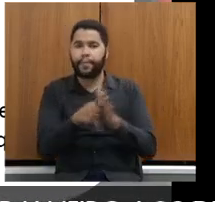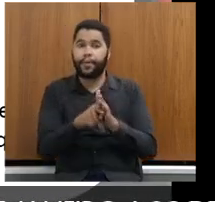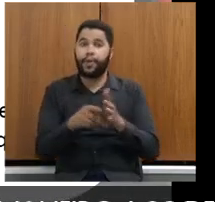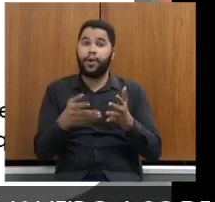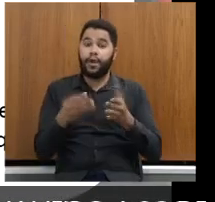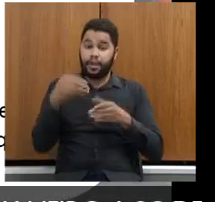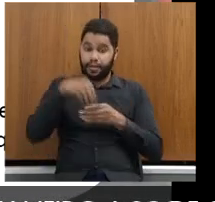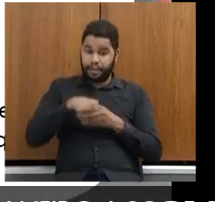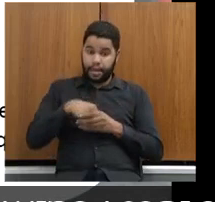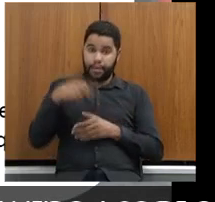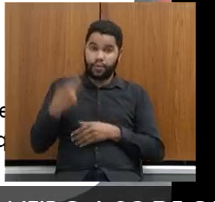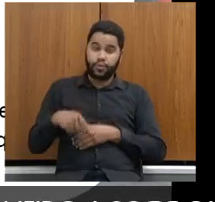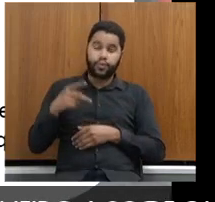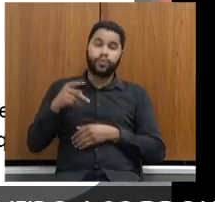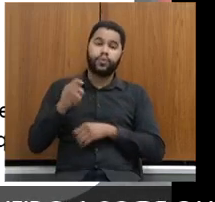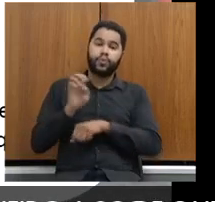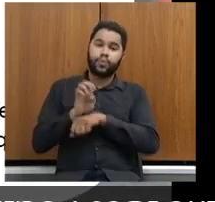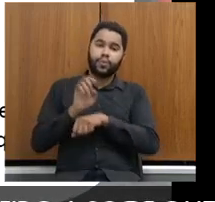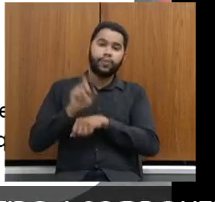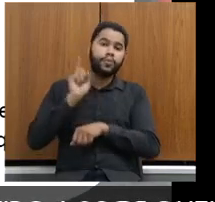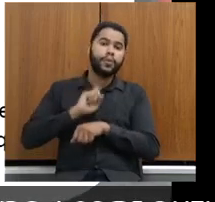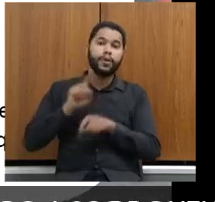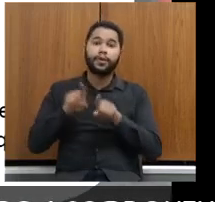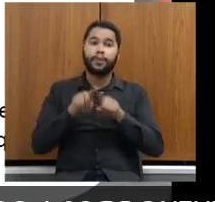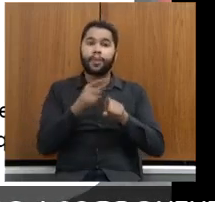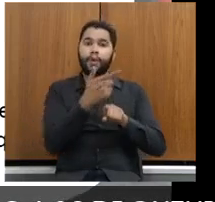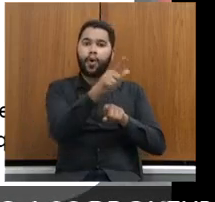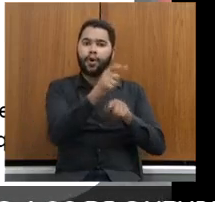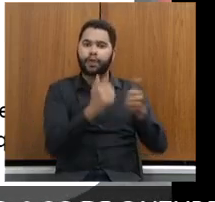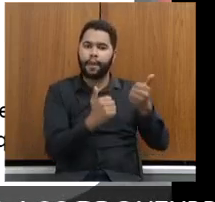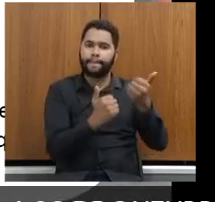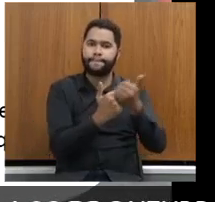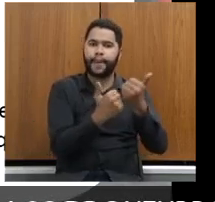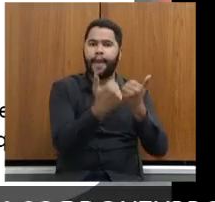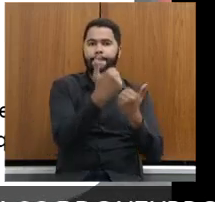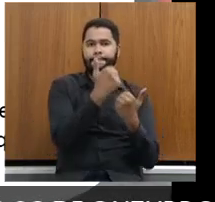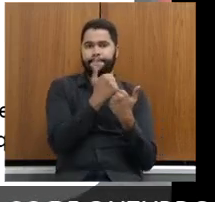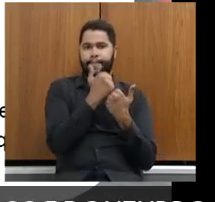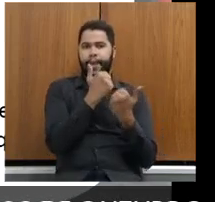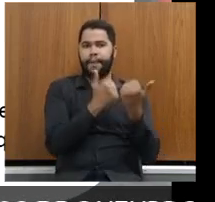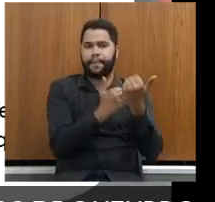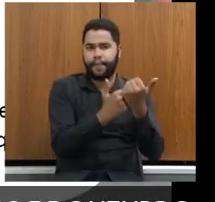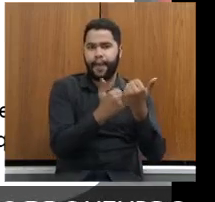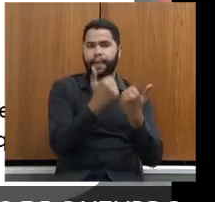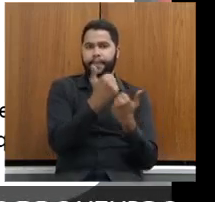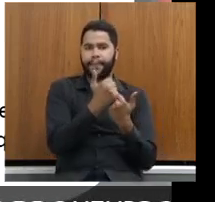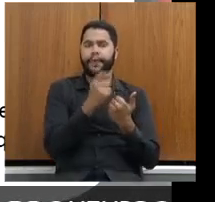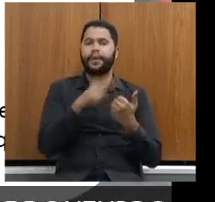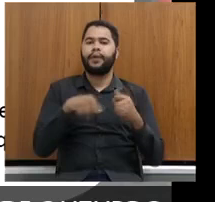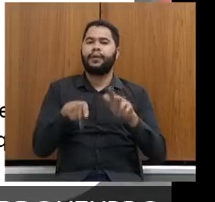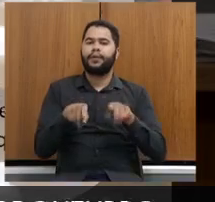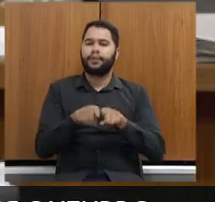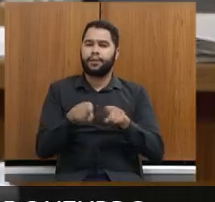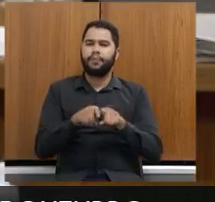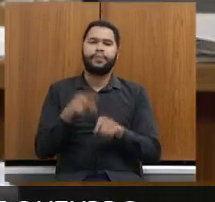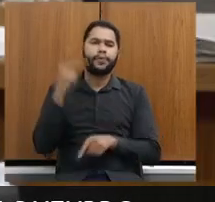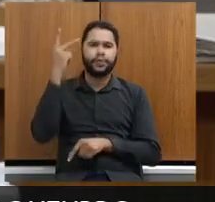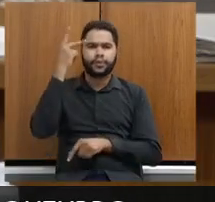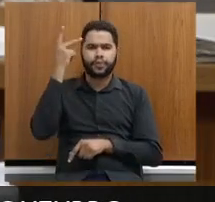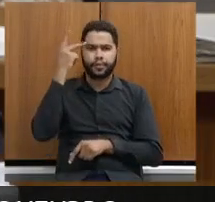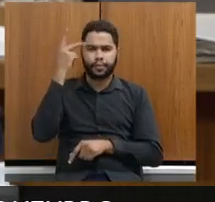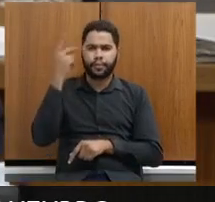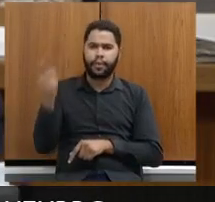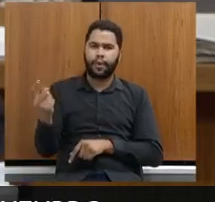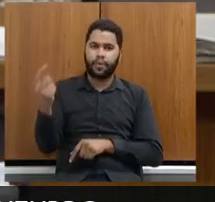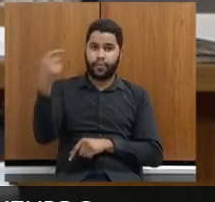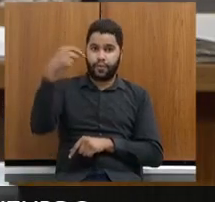internas aqui do Estado como também as forças de outros estados para questão de ter uma ideia essa semana veio uma Comitiva do Estado de São Paulo na segunda